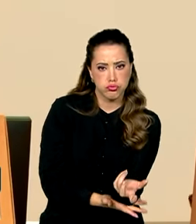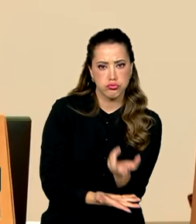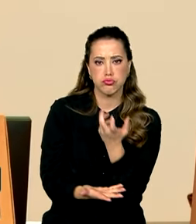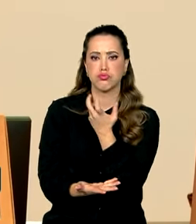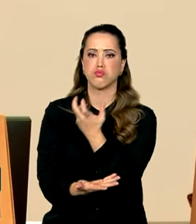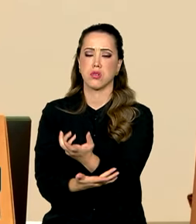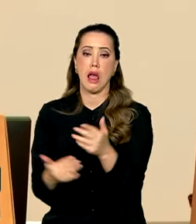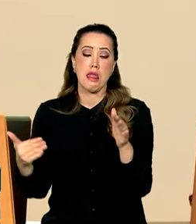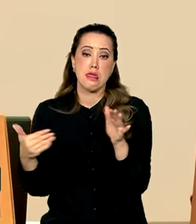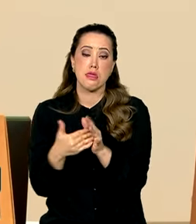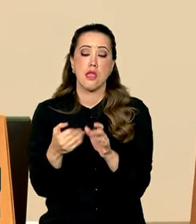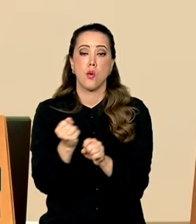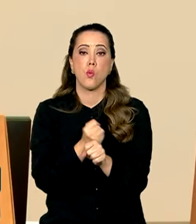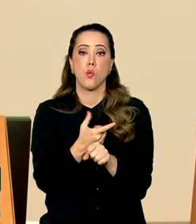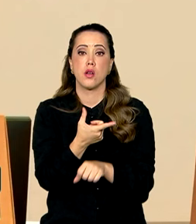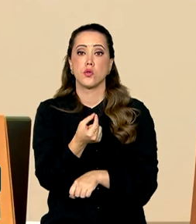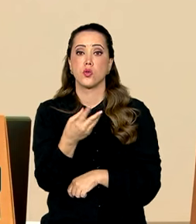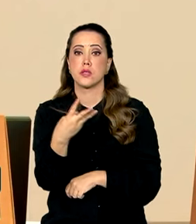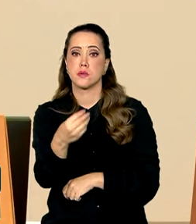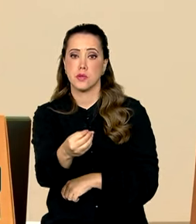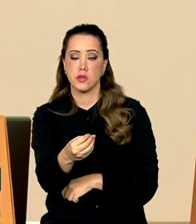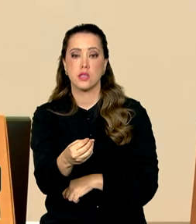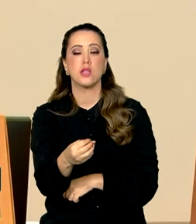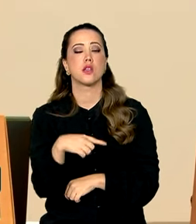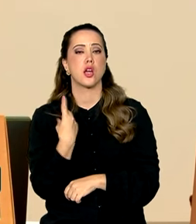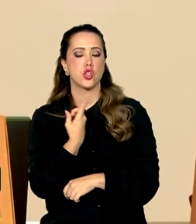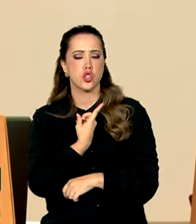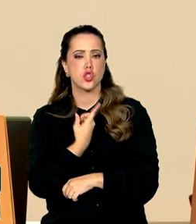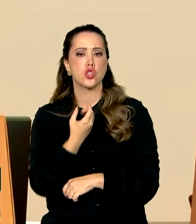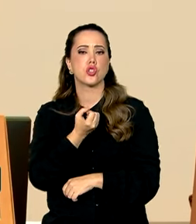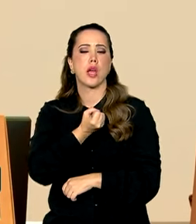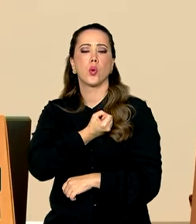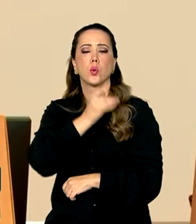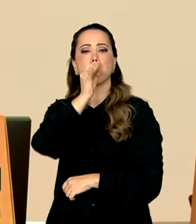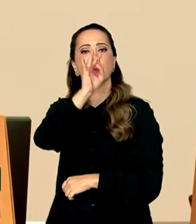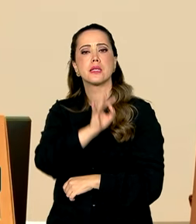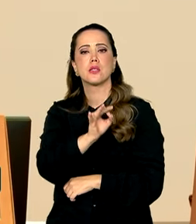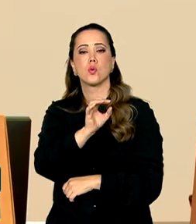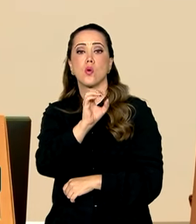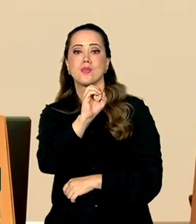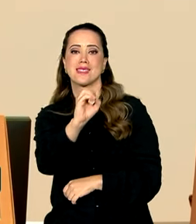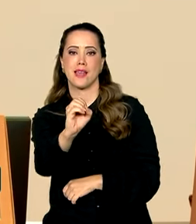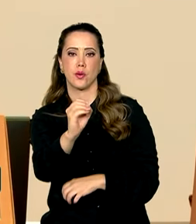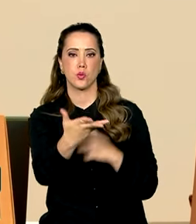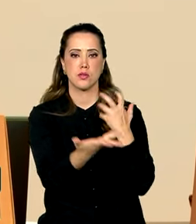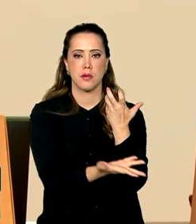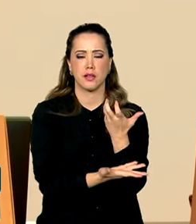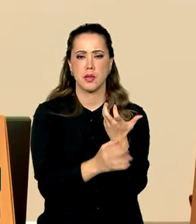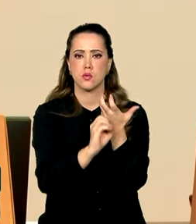até 2030. Nós queremos chegar a desmatamento zero na Amazônia.